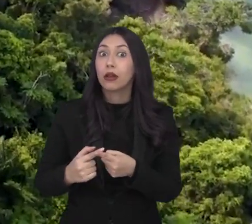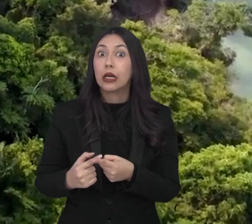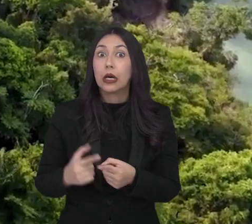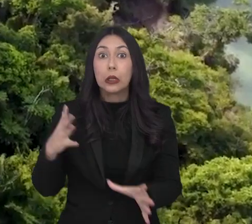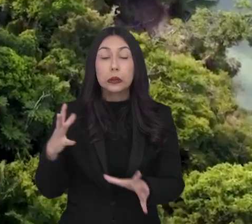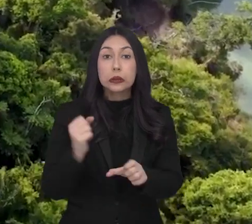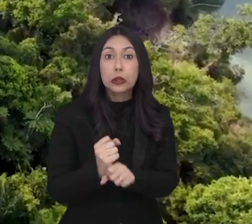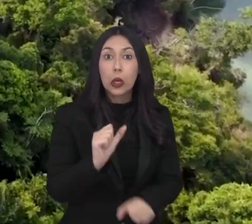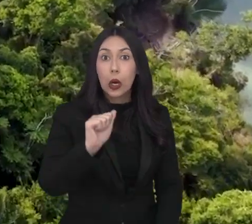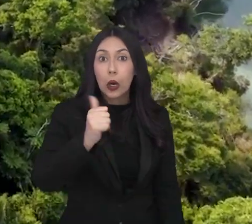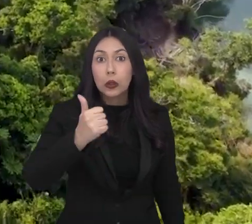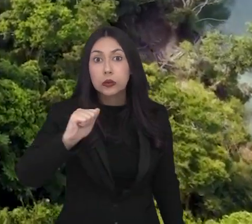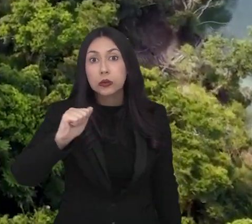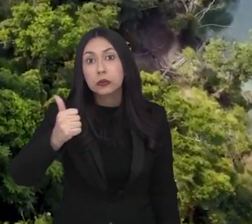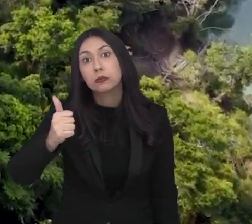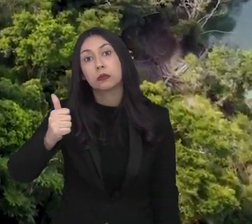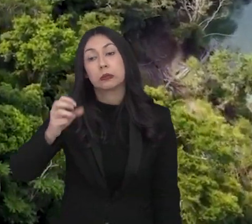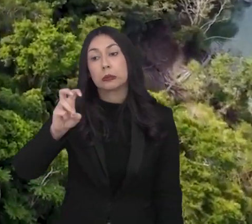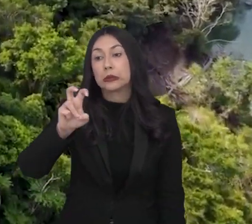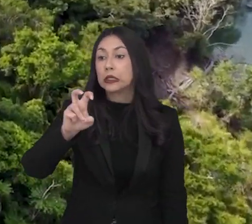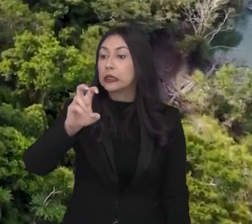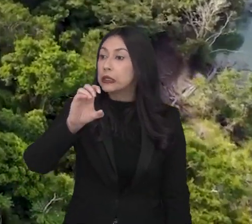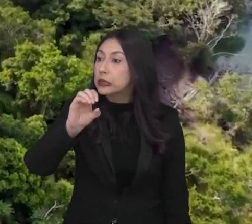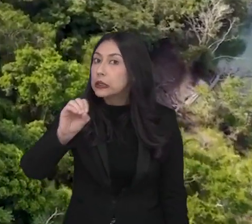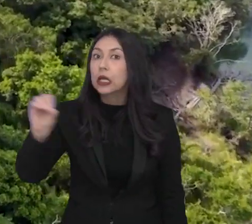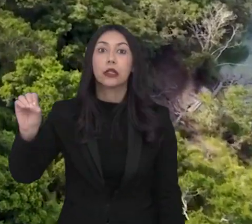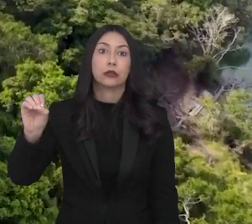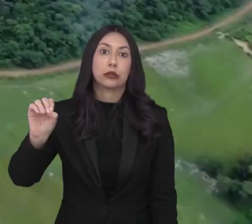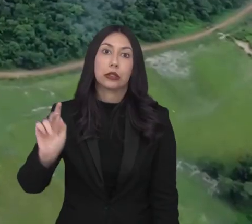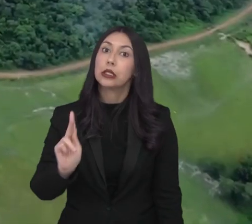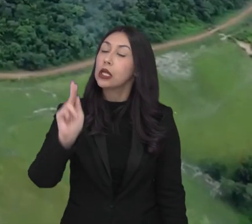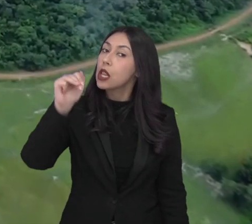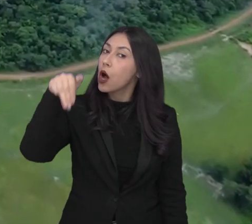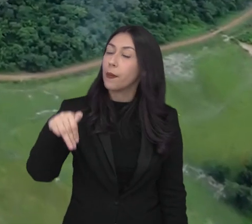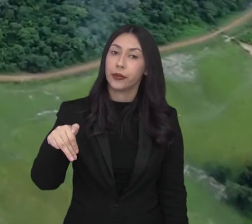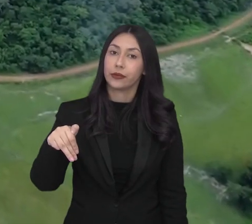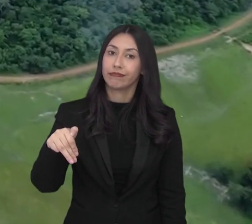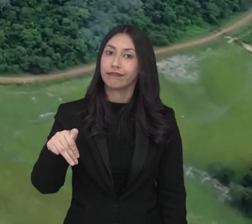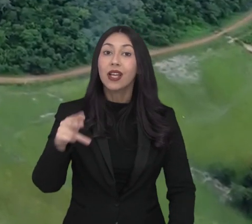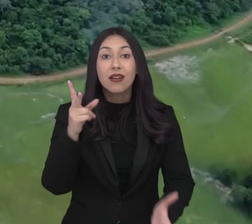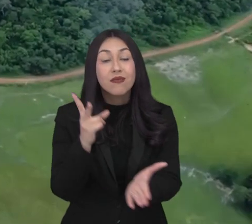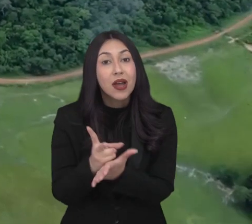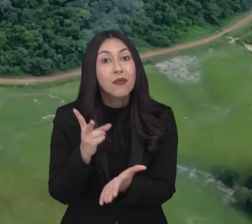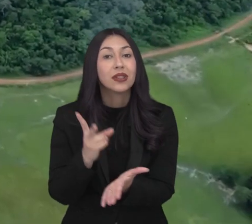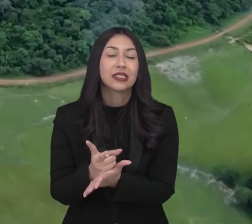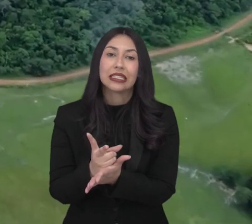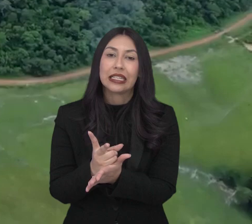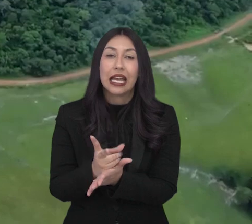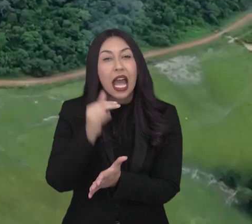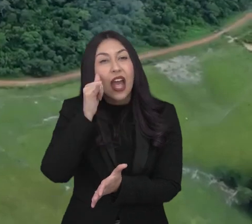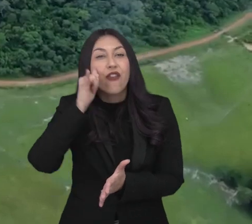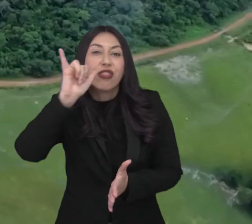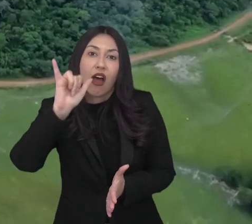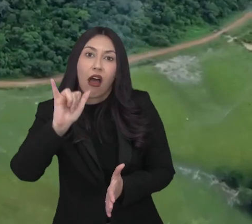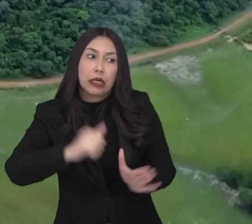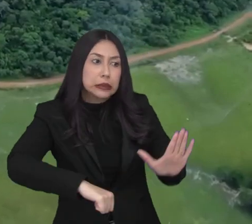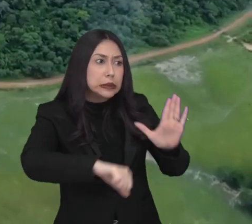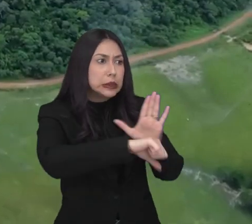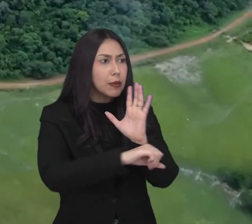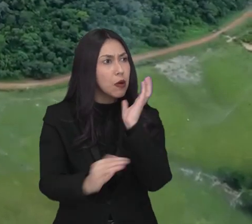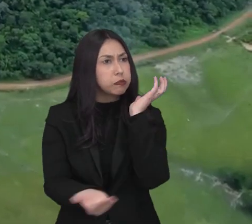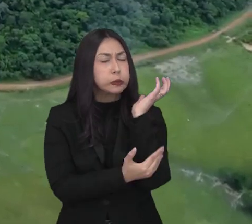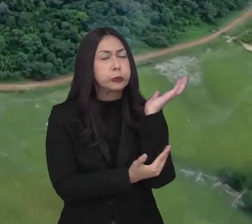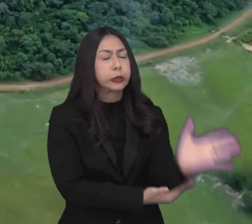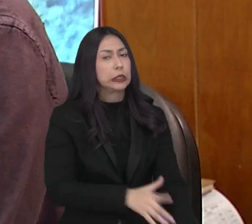atingiu 11.500 quilômetros quadrados de mata. Mesmo com a queda, conter o corte ilegal ainda